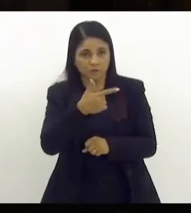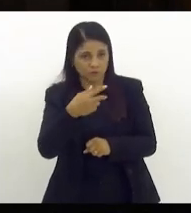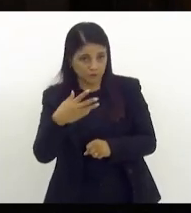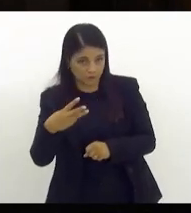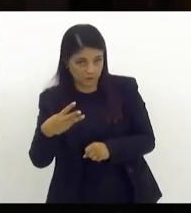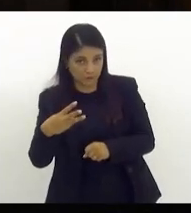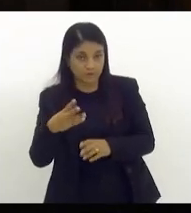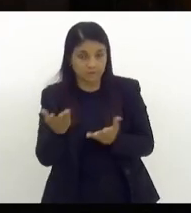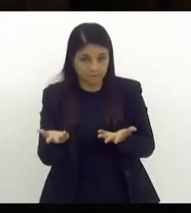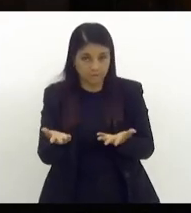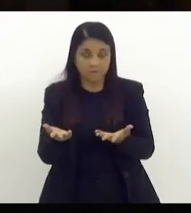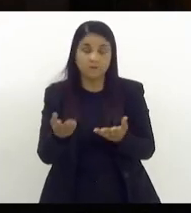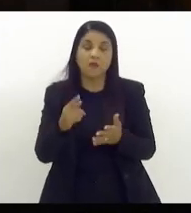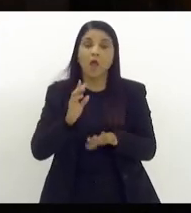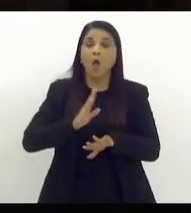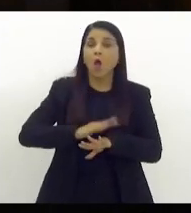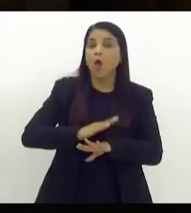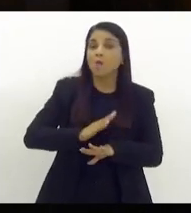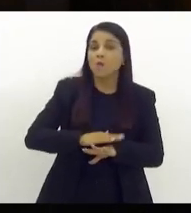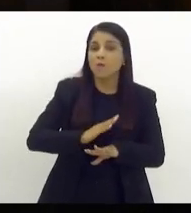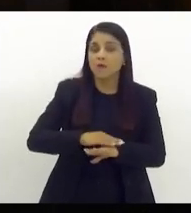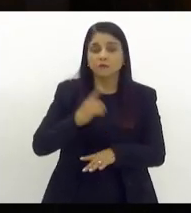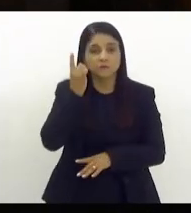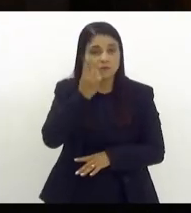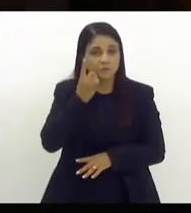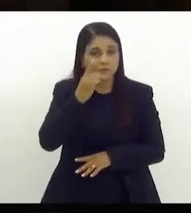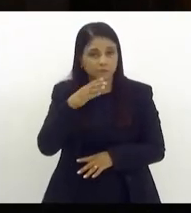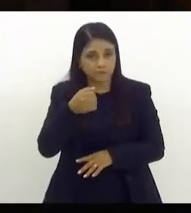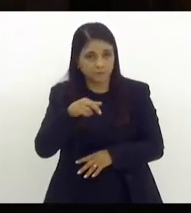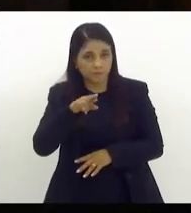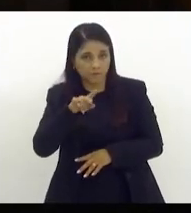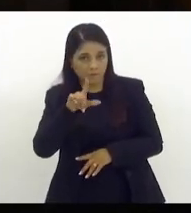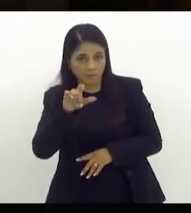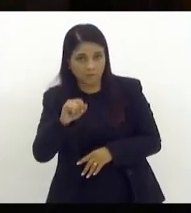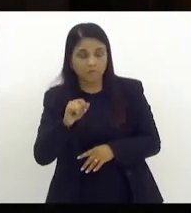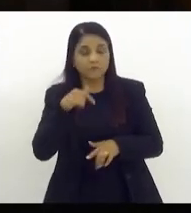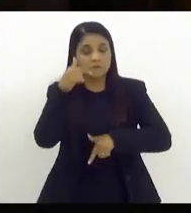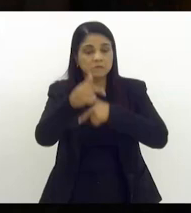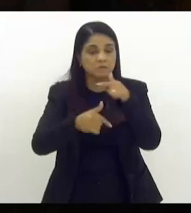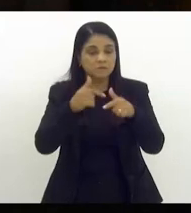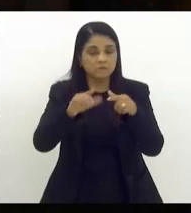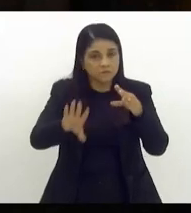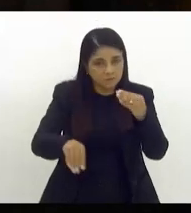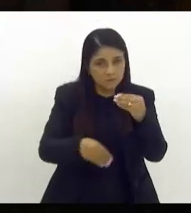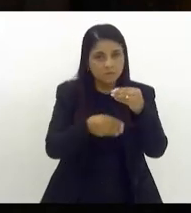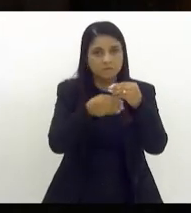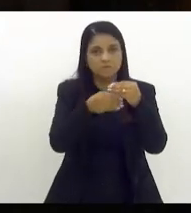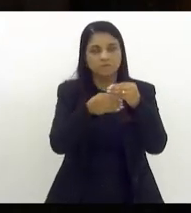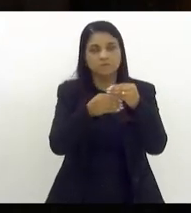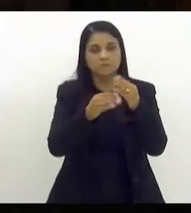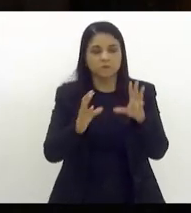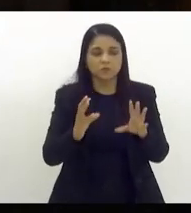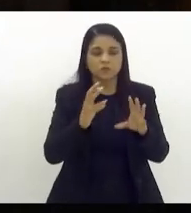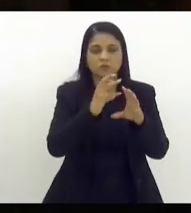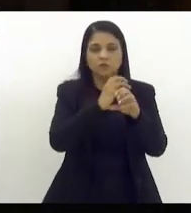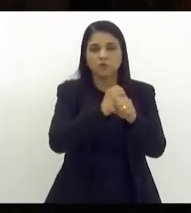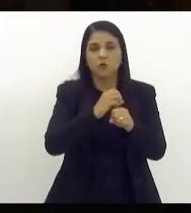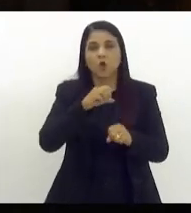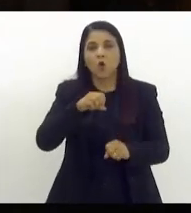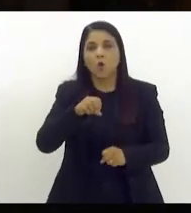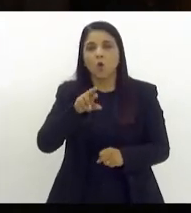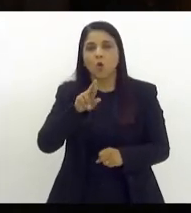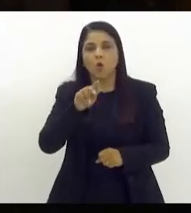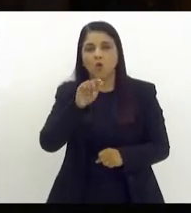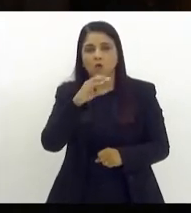Machado, é hora de se trabalhar as emendas de orçamento, né, exatamente